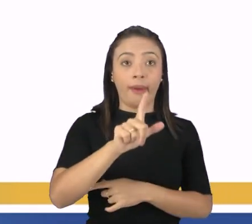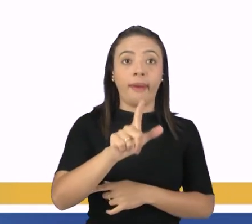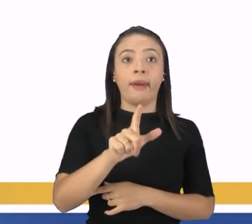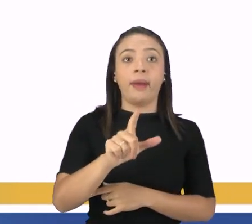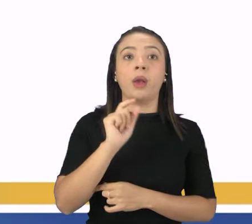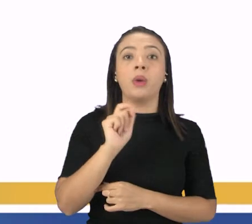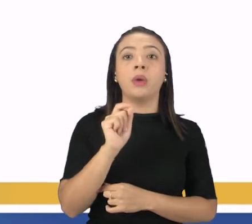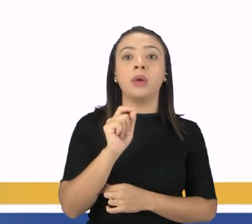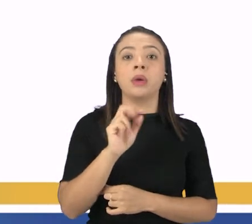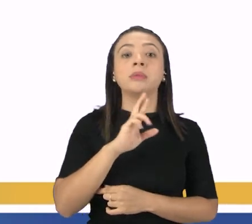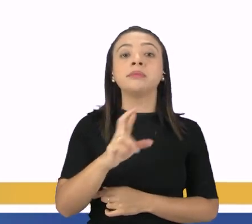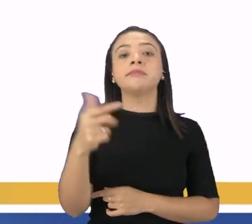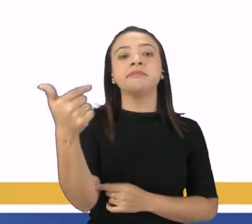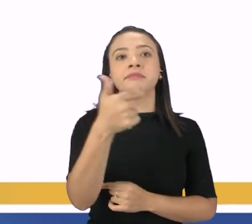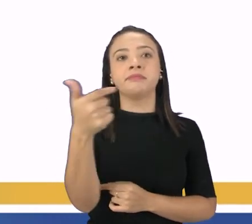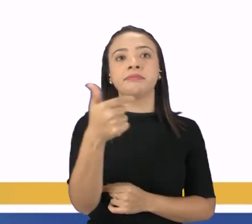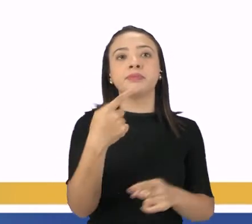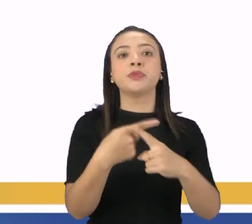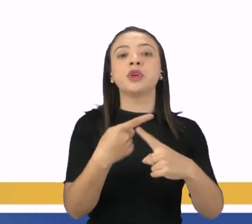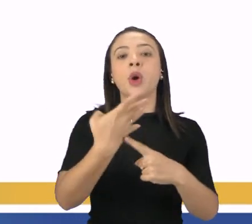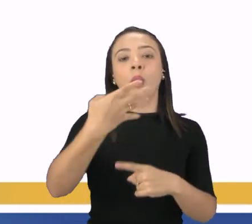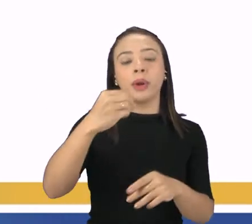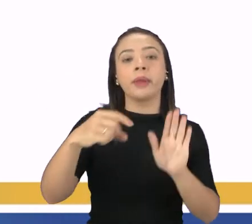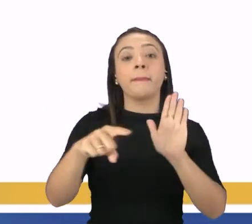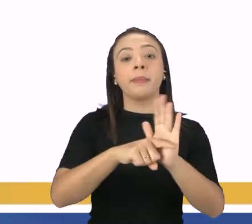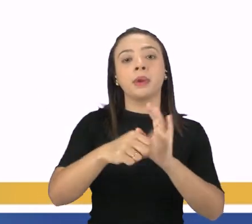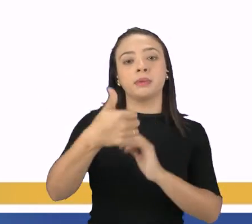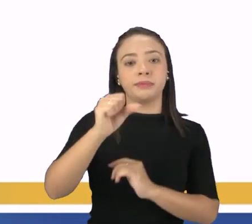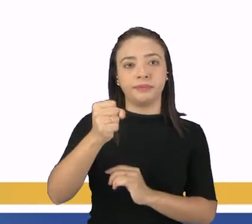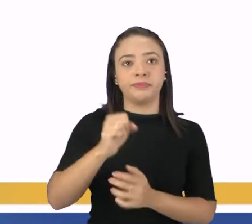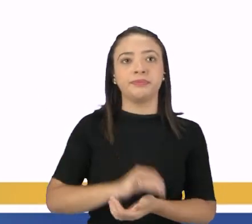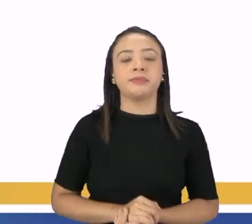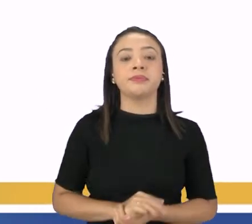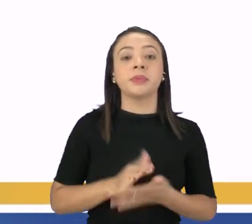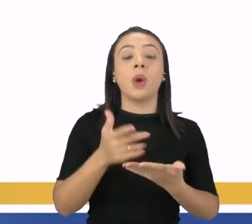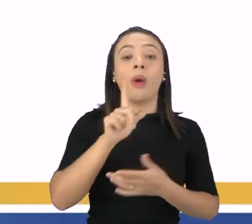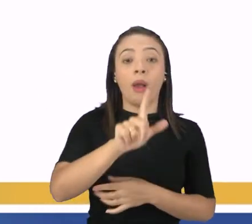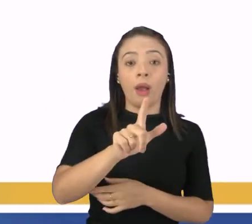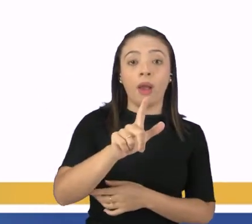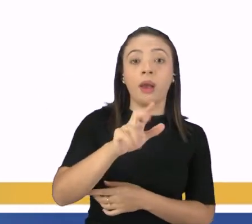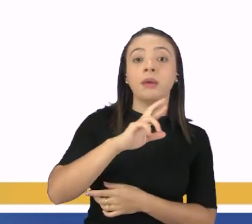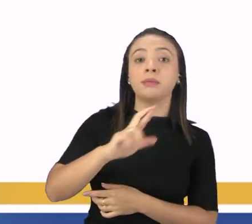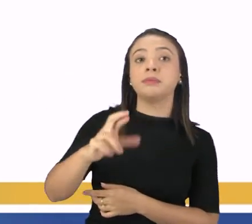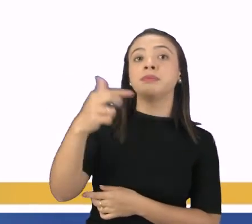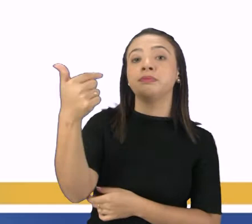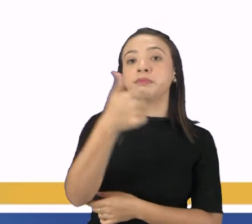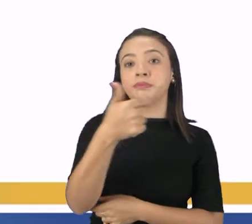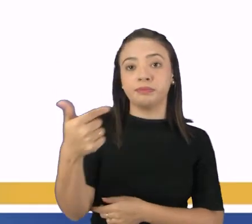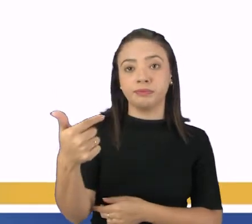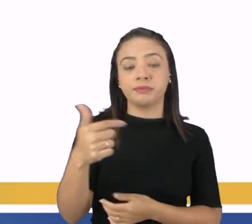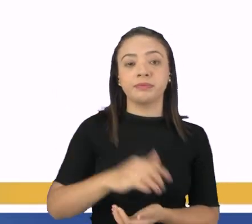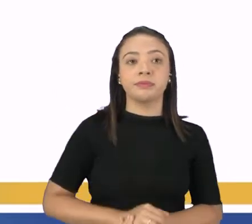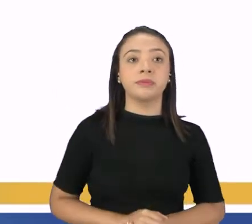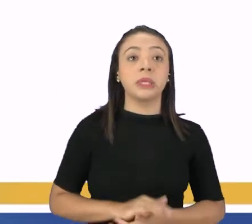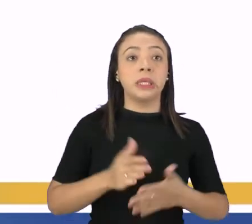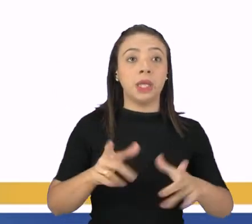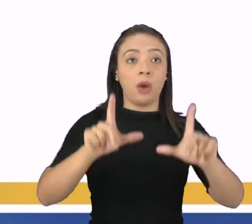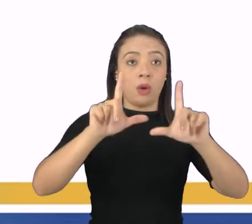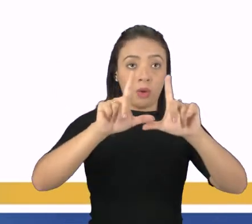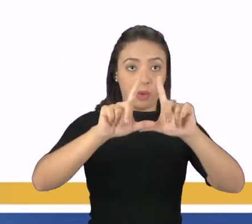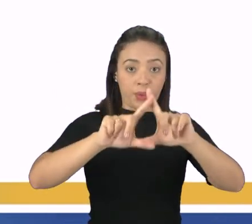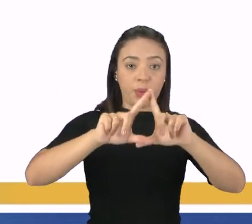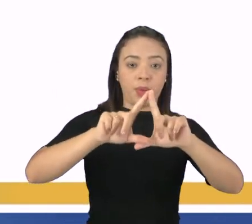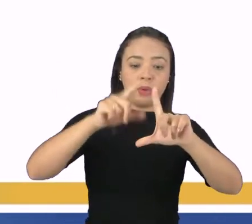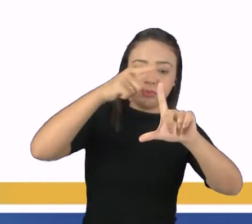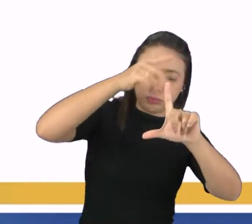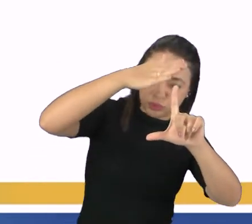menos 18 é igual a 22, então L é igual a 22, ou seja, este lado aí do triângulo